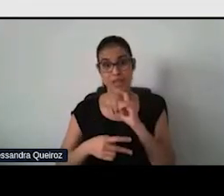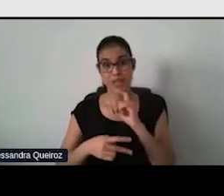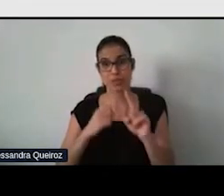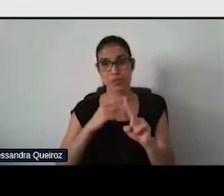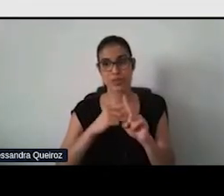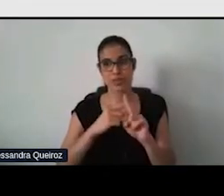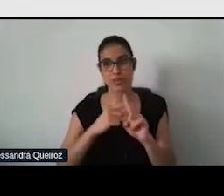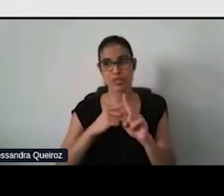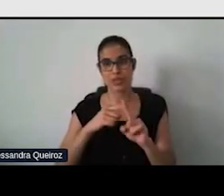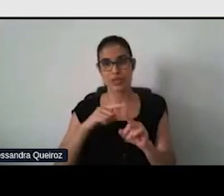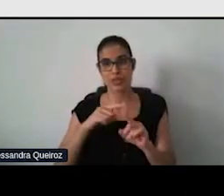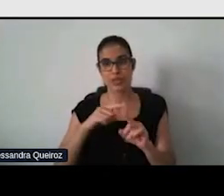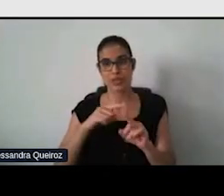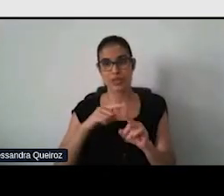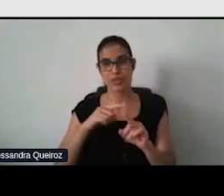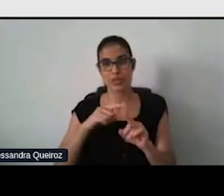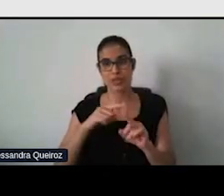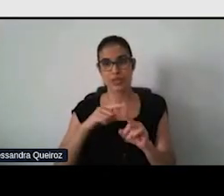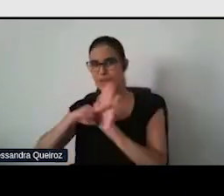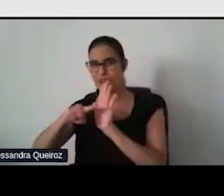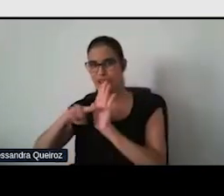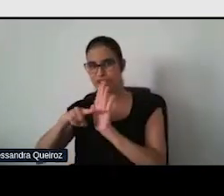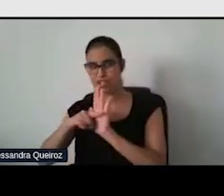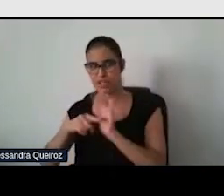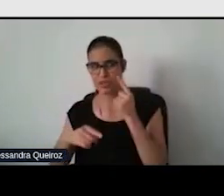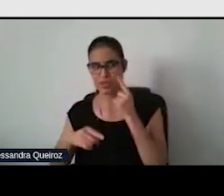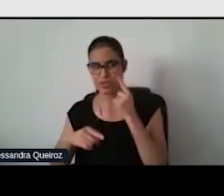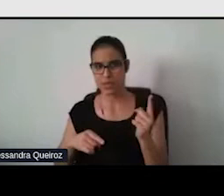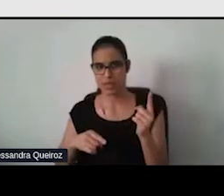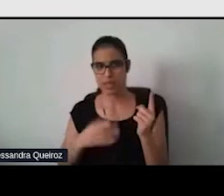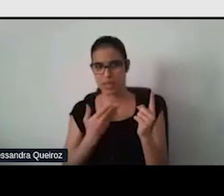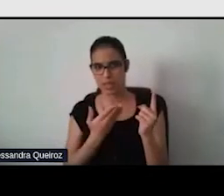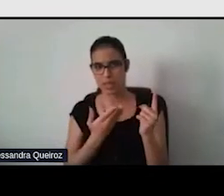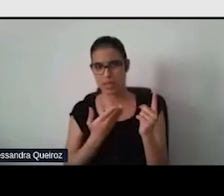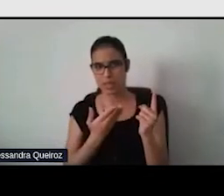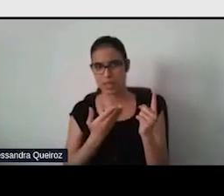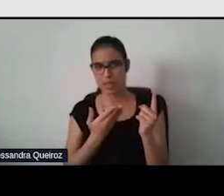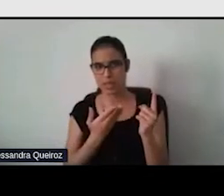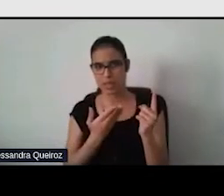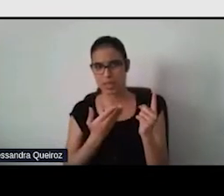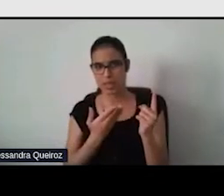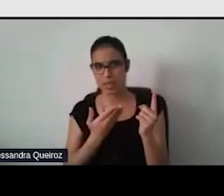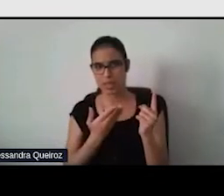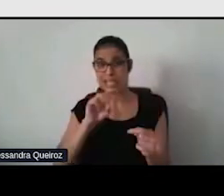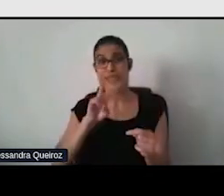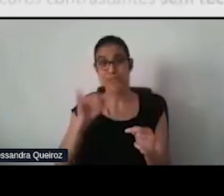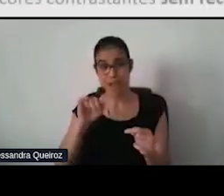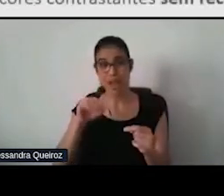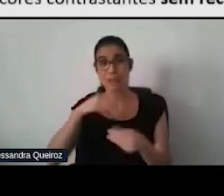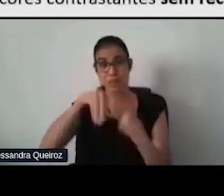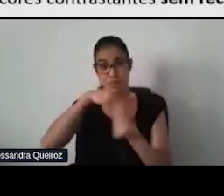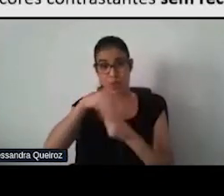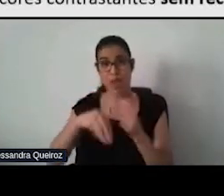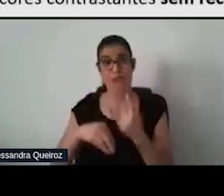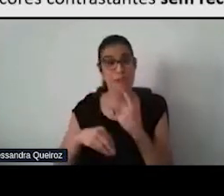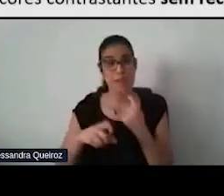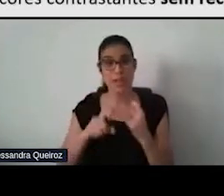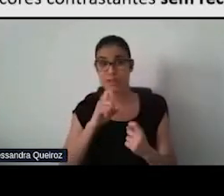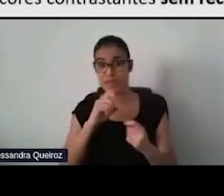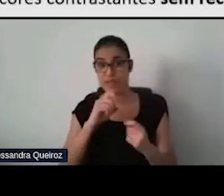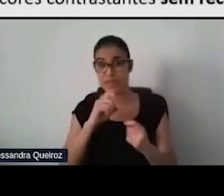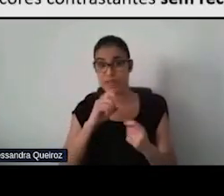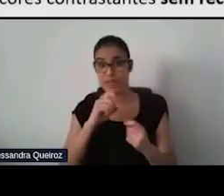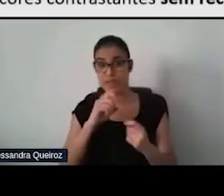fica muito difícil de distinguir. Então, uma dica é, sempre que for utilizar o vermelho e o verde juntos, utiliza com